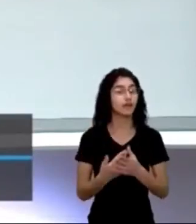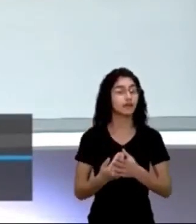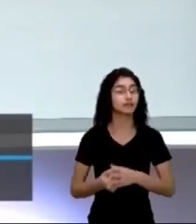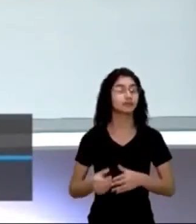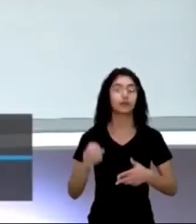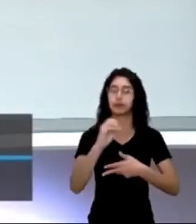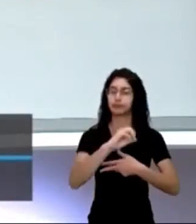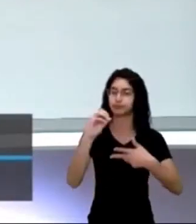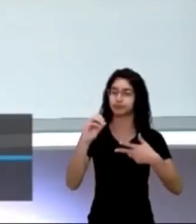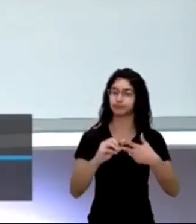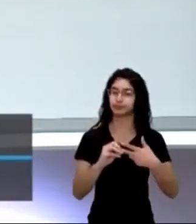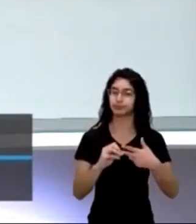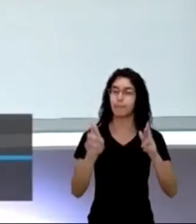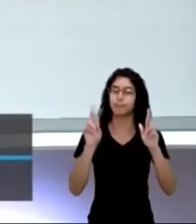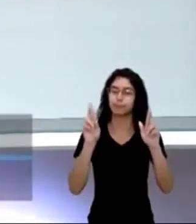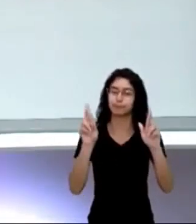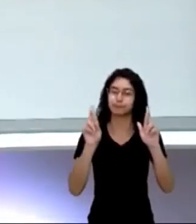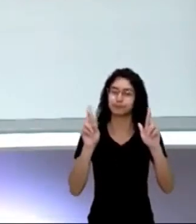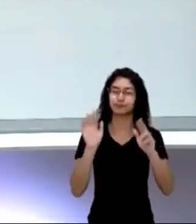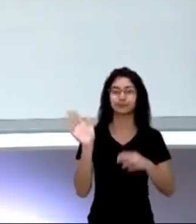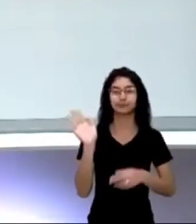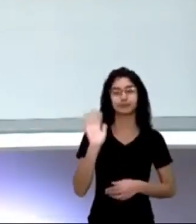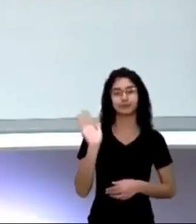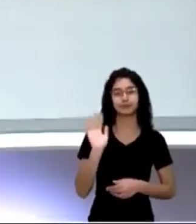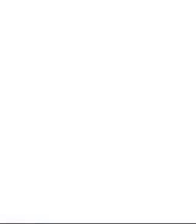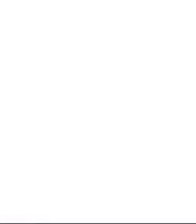lá no Enem. Boa sorte para todos!